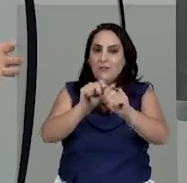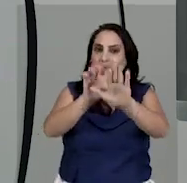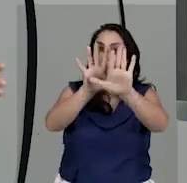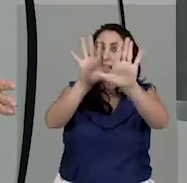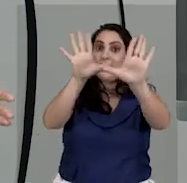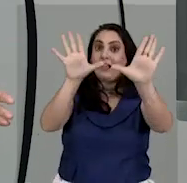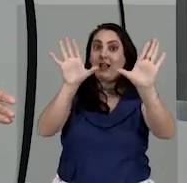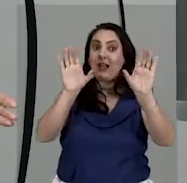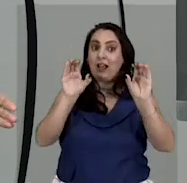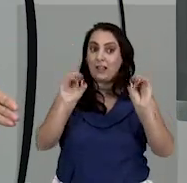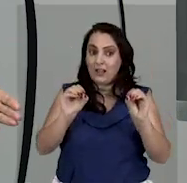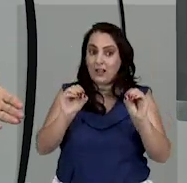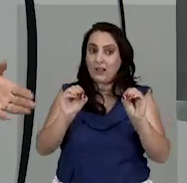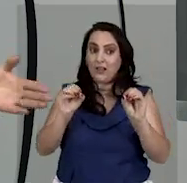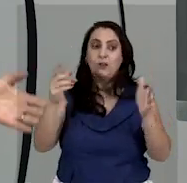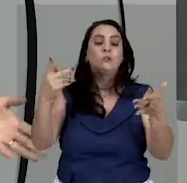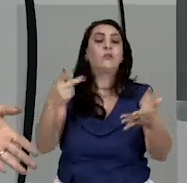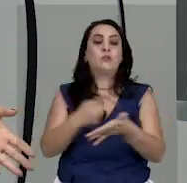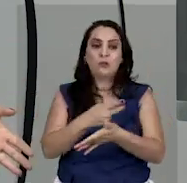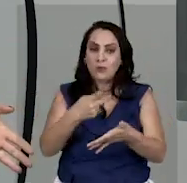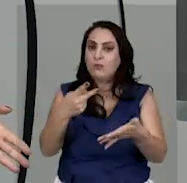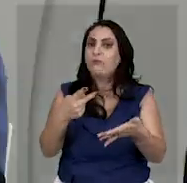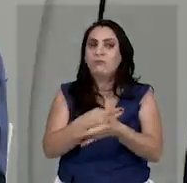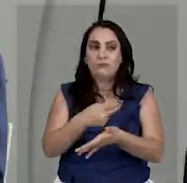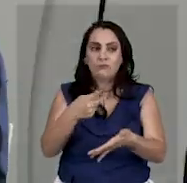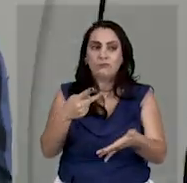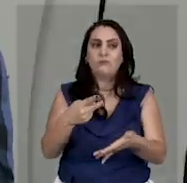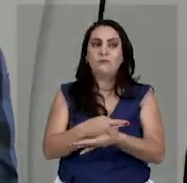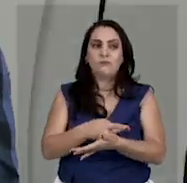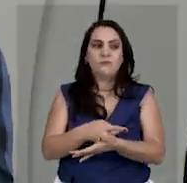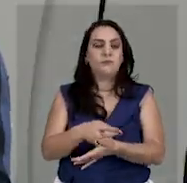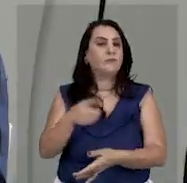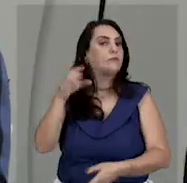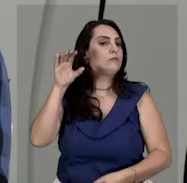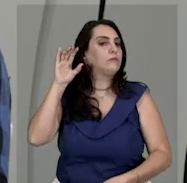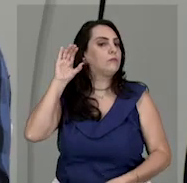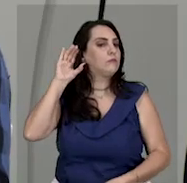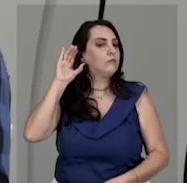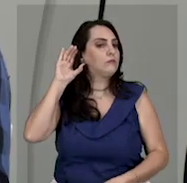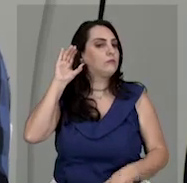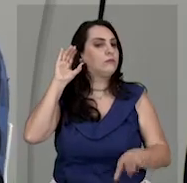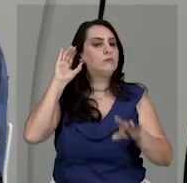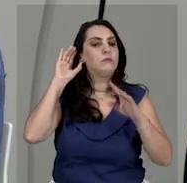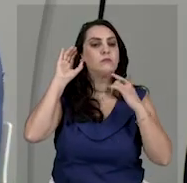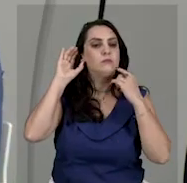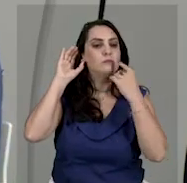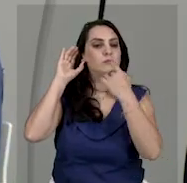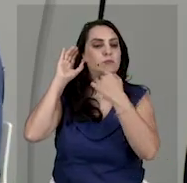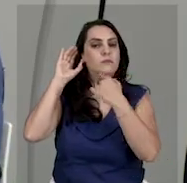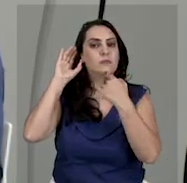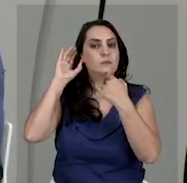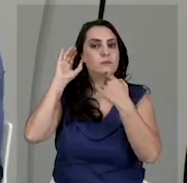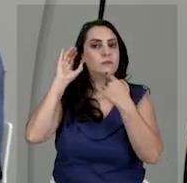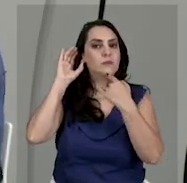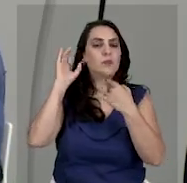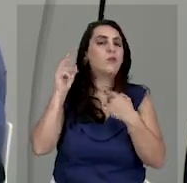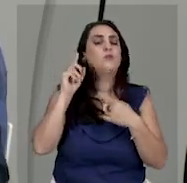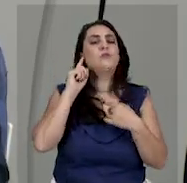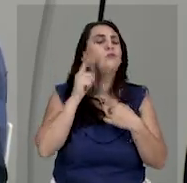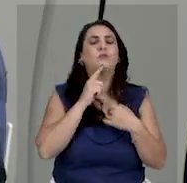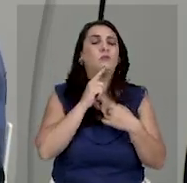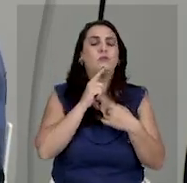órgãos distintos. Sim, o que eu acabei de falar, são aparelhos distintos. A pessoa surda, ela não fala